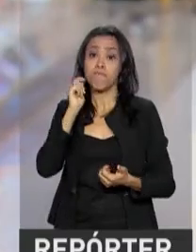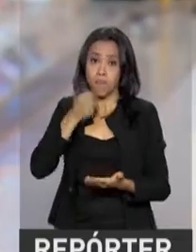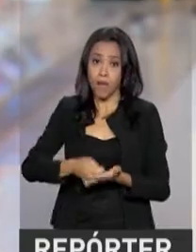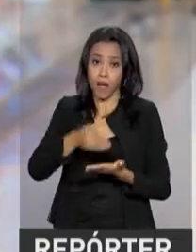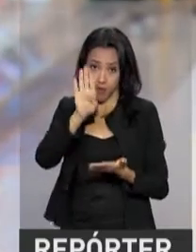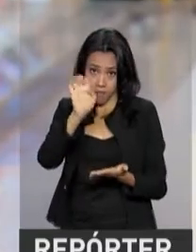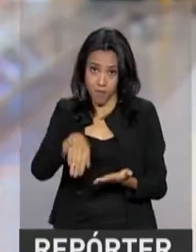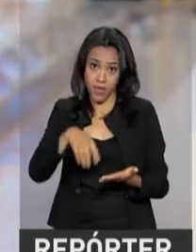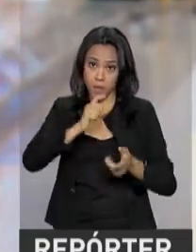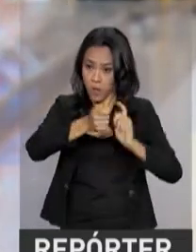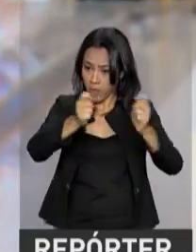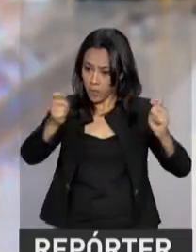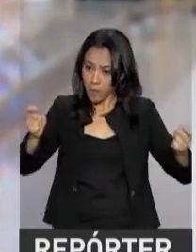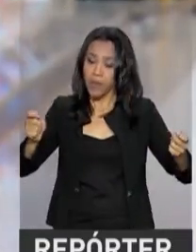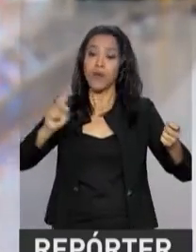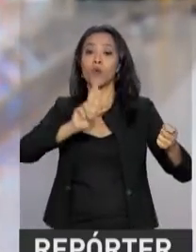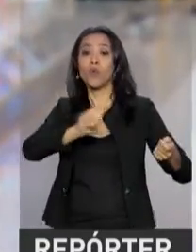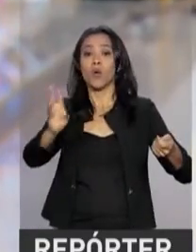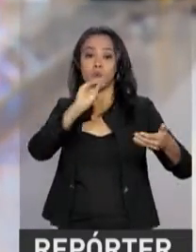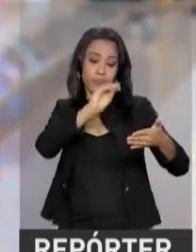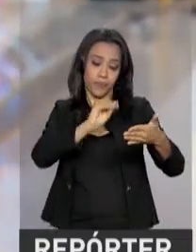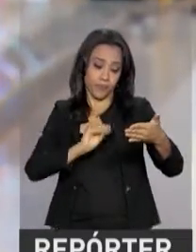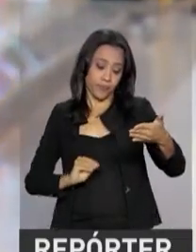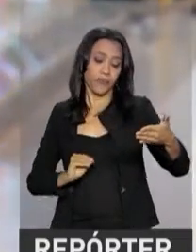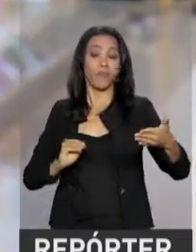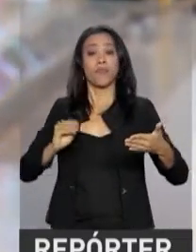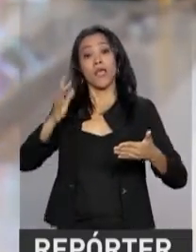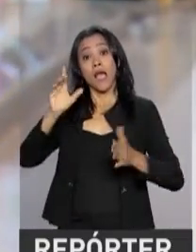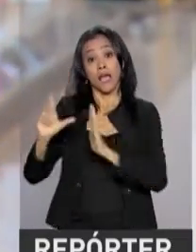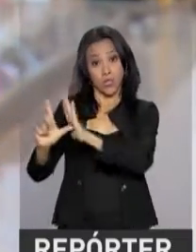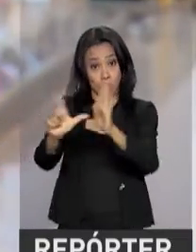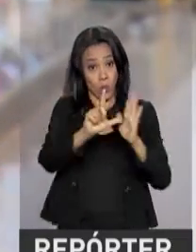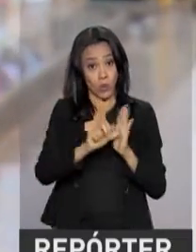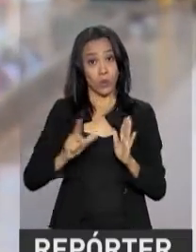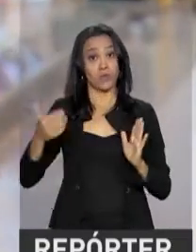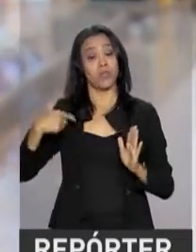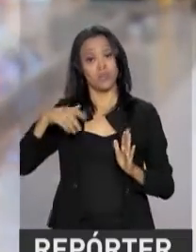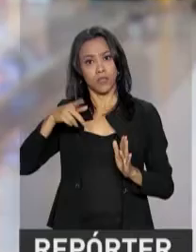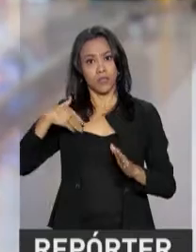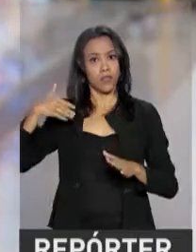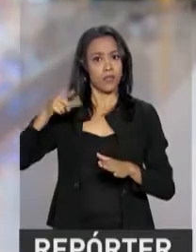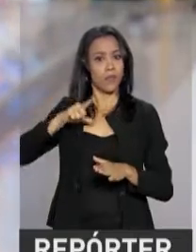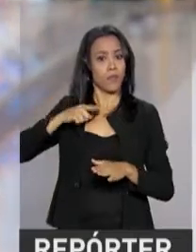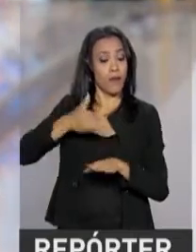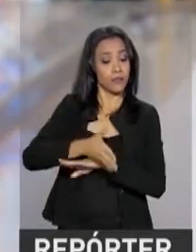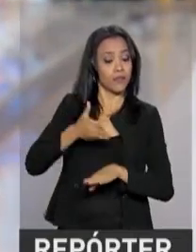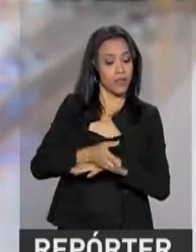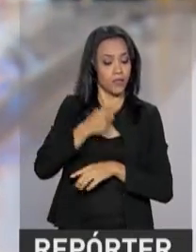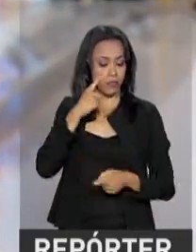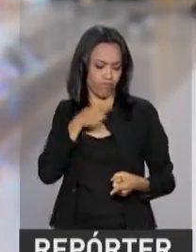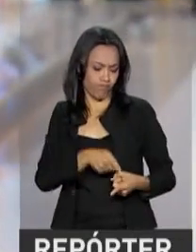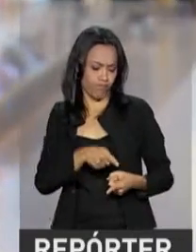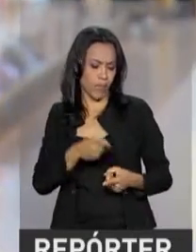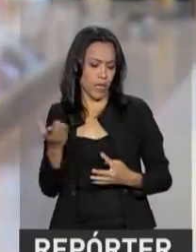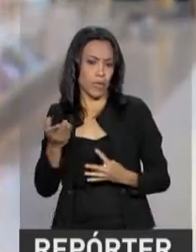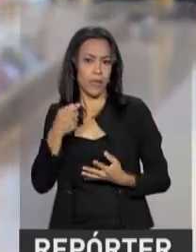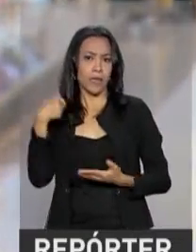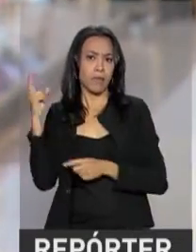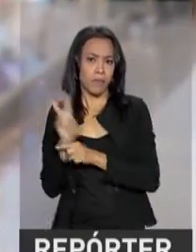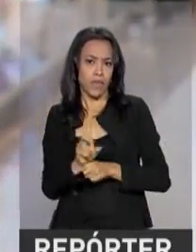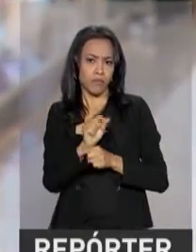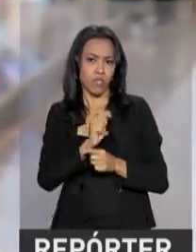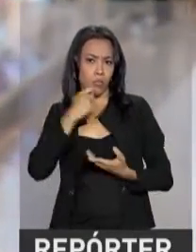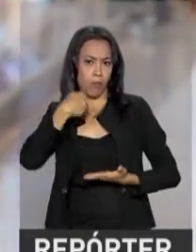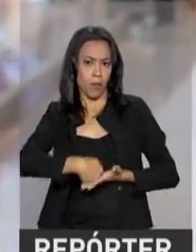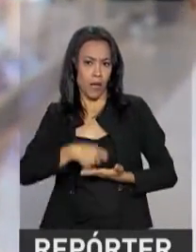obrigatória gestores de bancos de dados e teriam acesso a todas as informações sobre empréstimos captados e pagamentos em